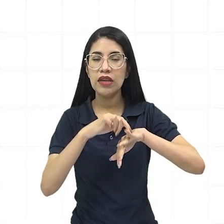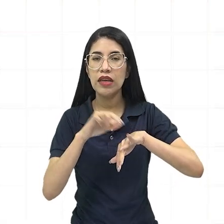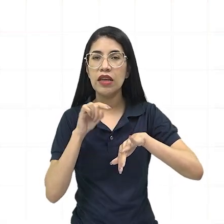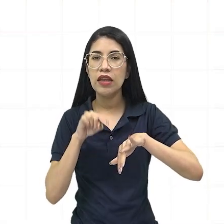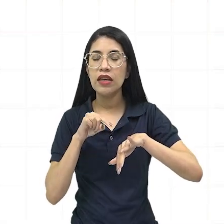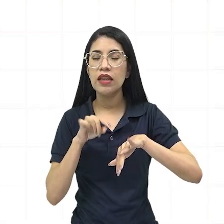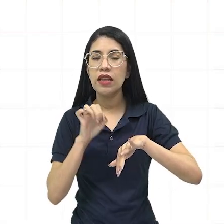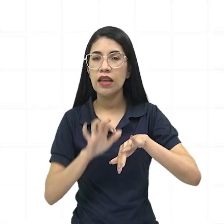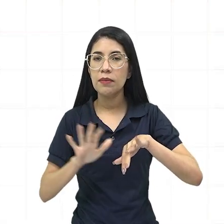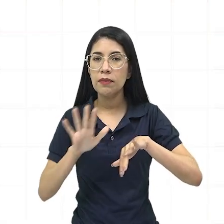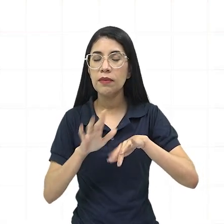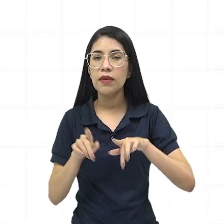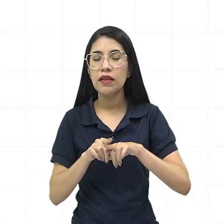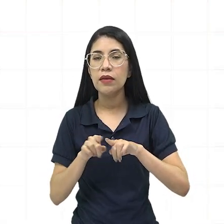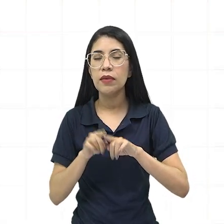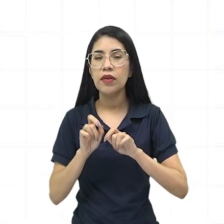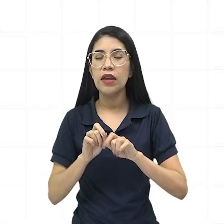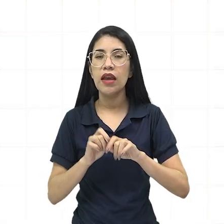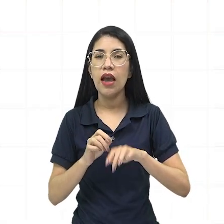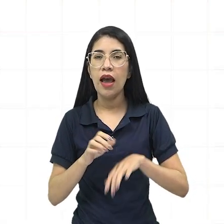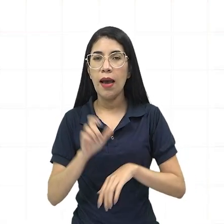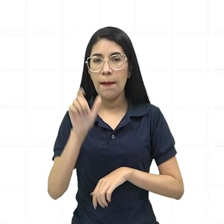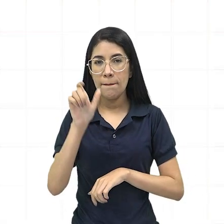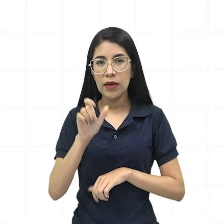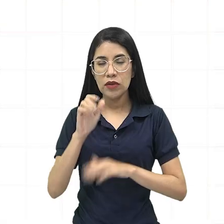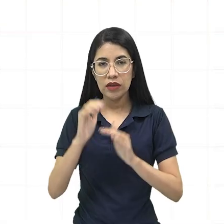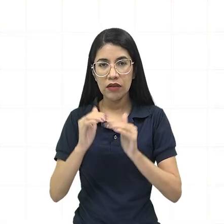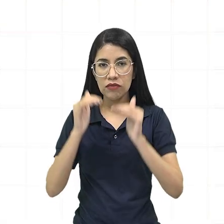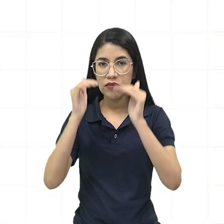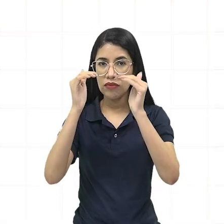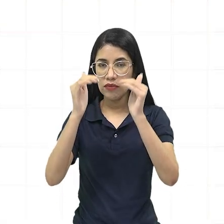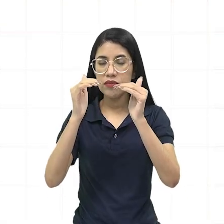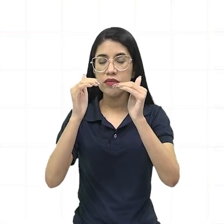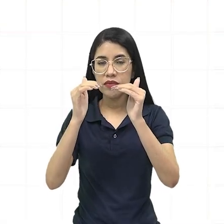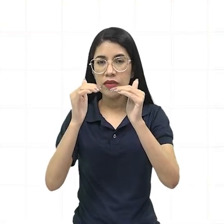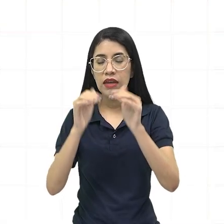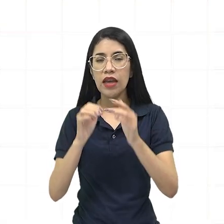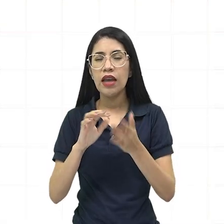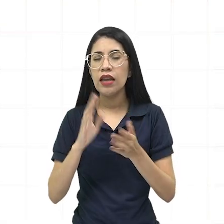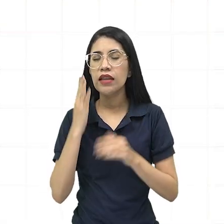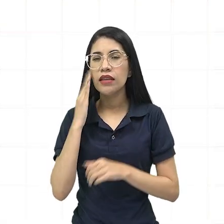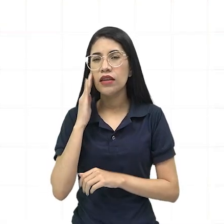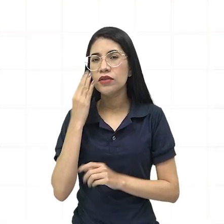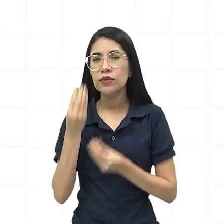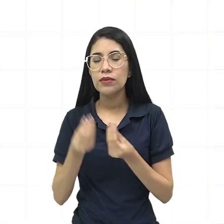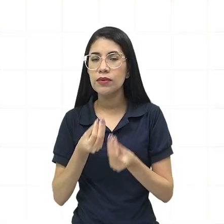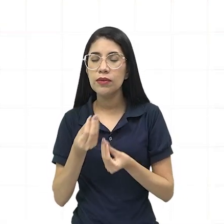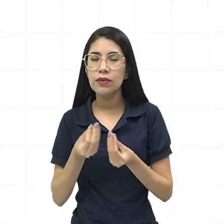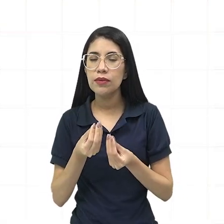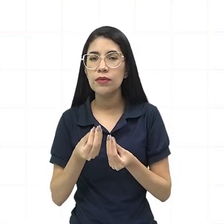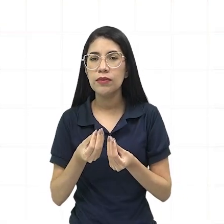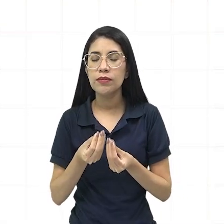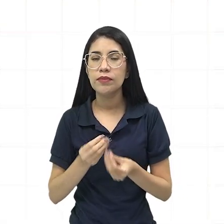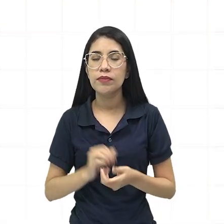temos aí uma figura que está mais no topo que outras duas. Então, a gente pode interpretar aí, né, de duas formas, ou